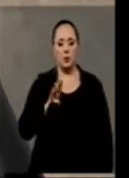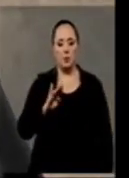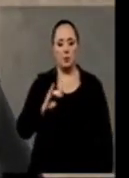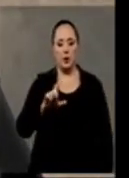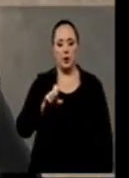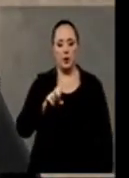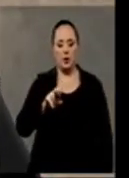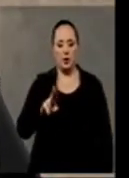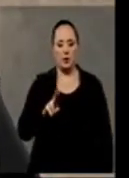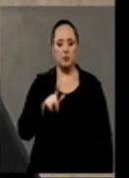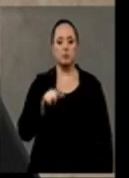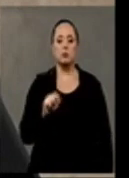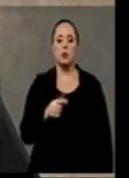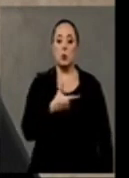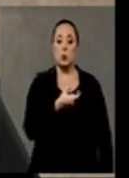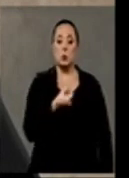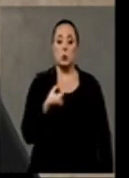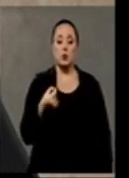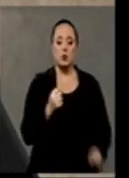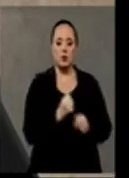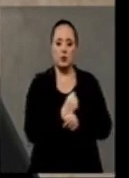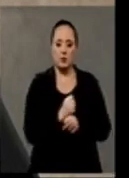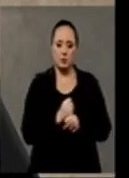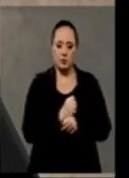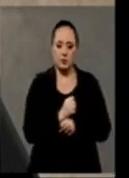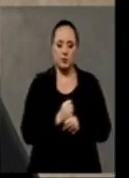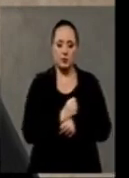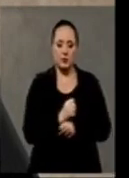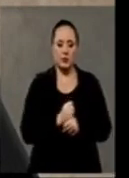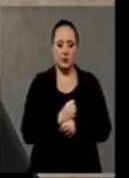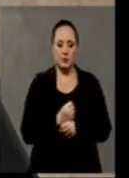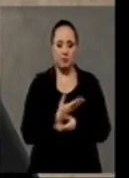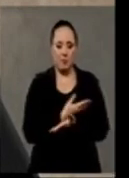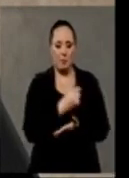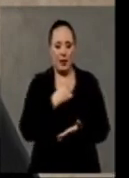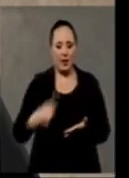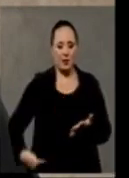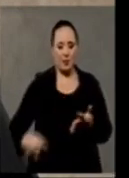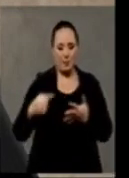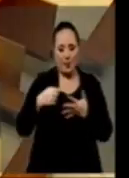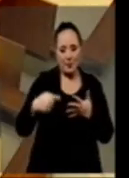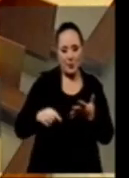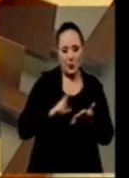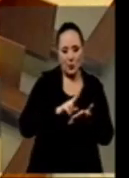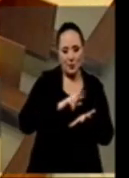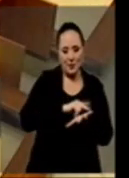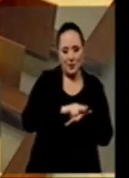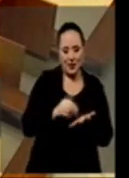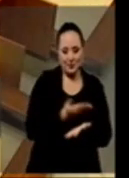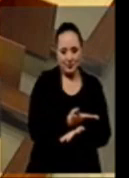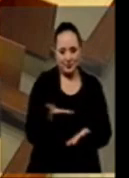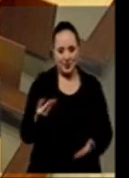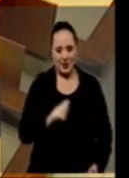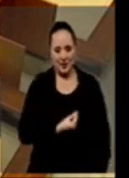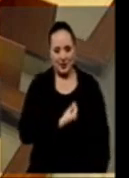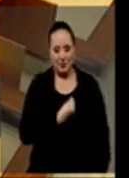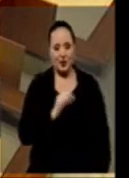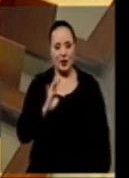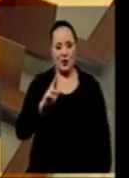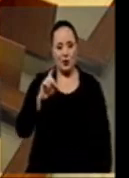os 200 anos do início pública pertence ministro marco aurélio ricardo lewandowski os inscritos